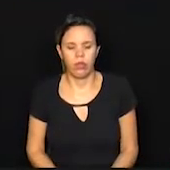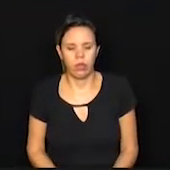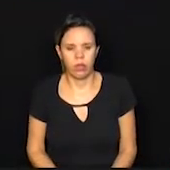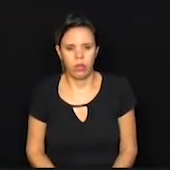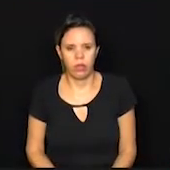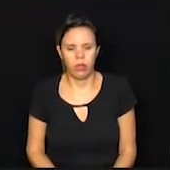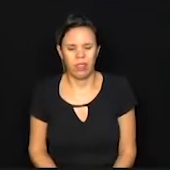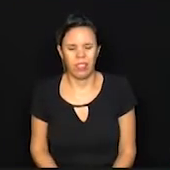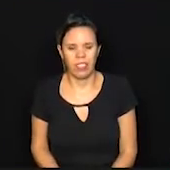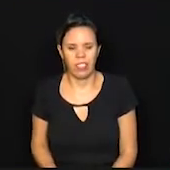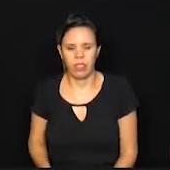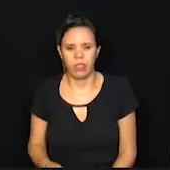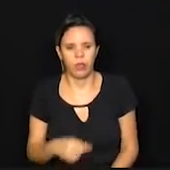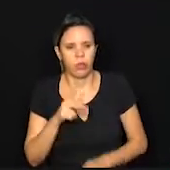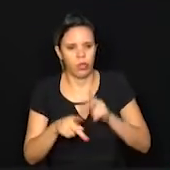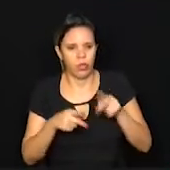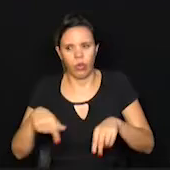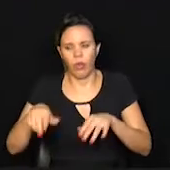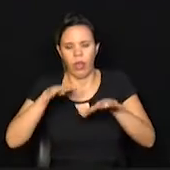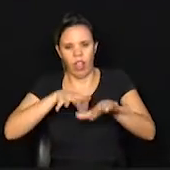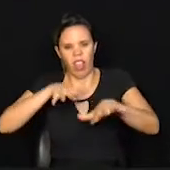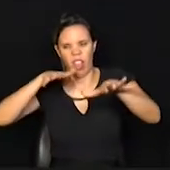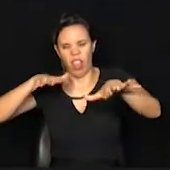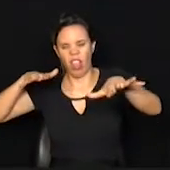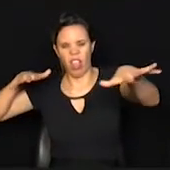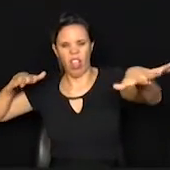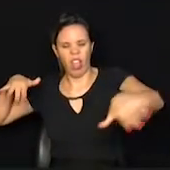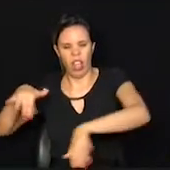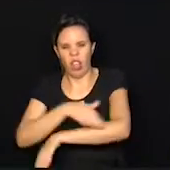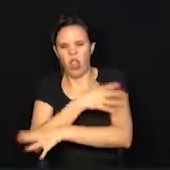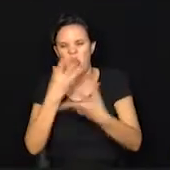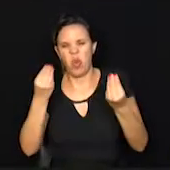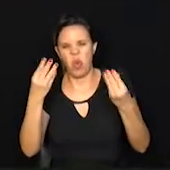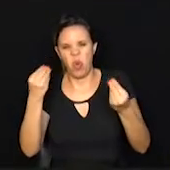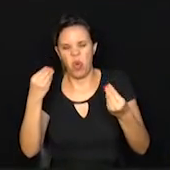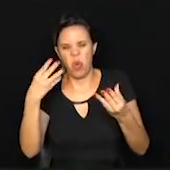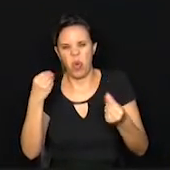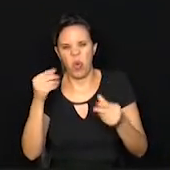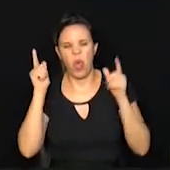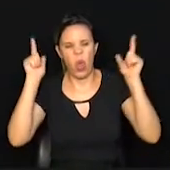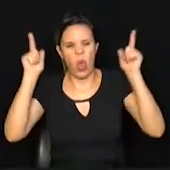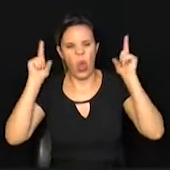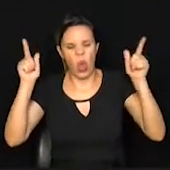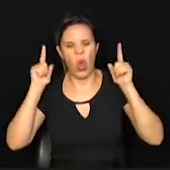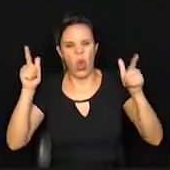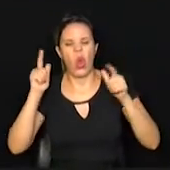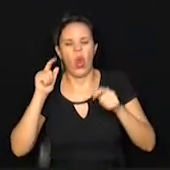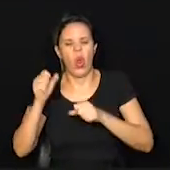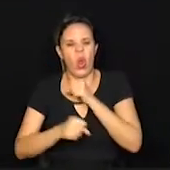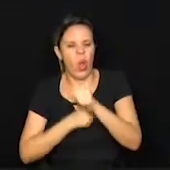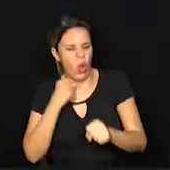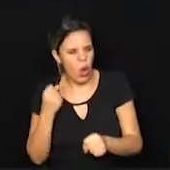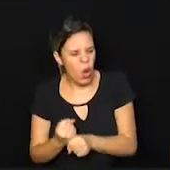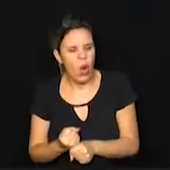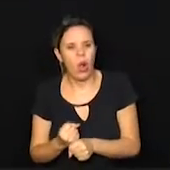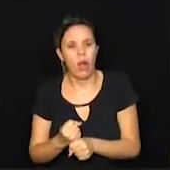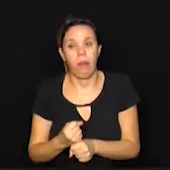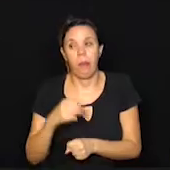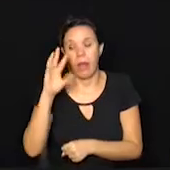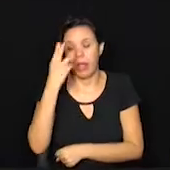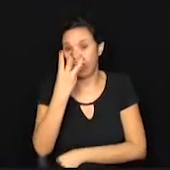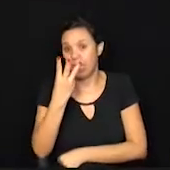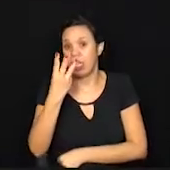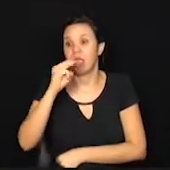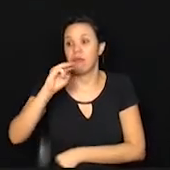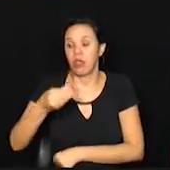rua com toda a força né é um ano de muita greve né os números falam de mais de 3 milhões de pessoas paralisadas em